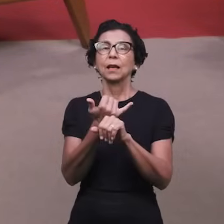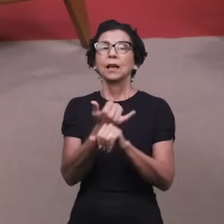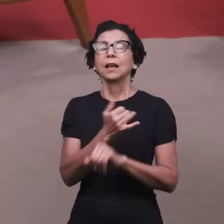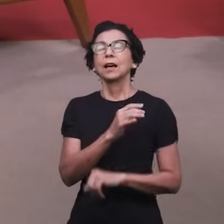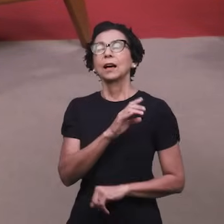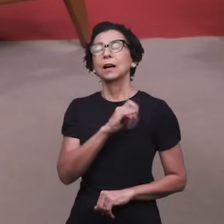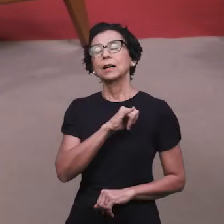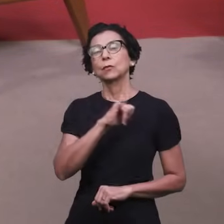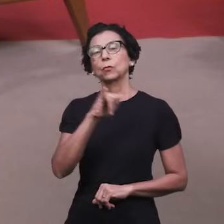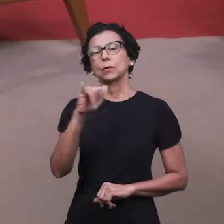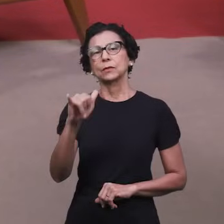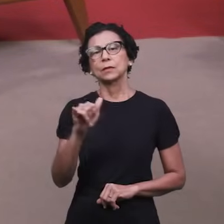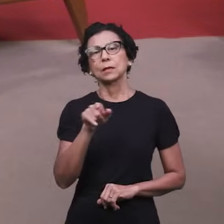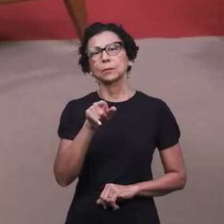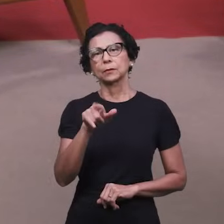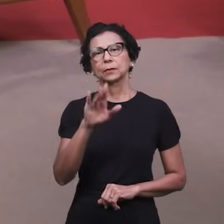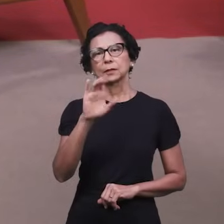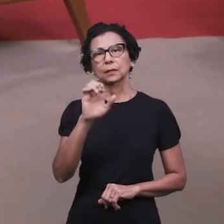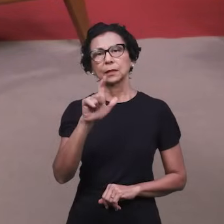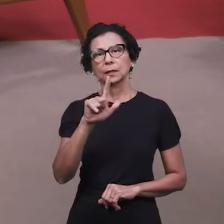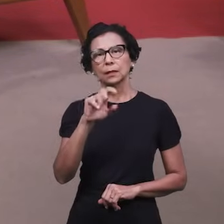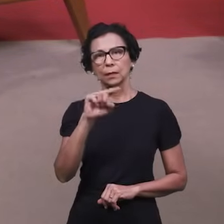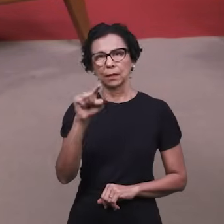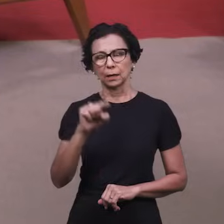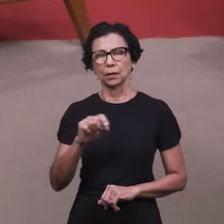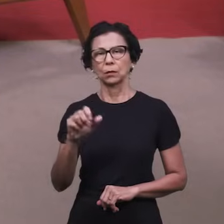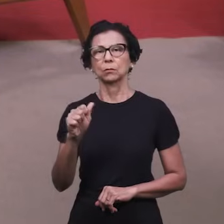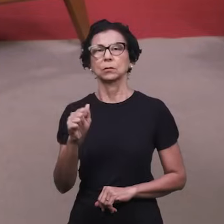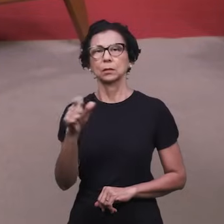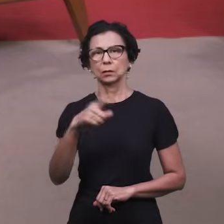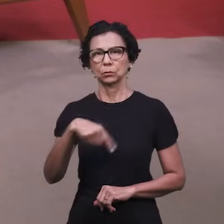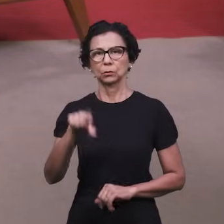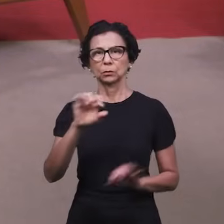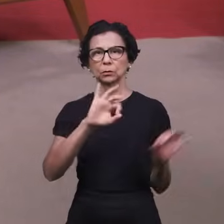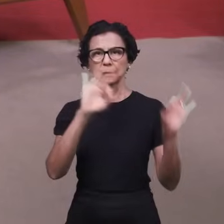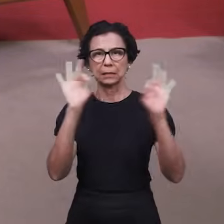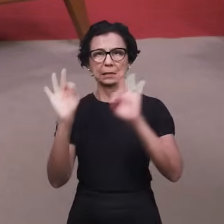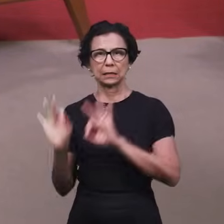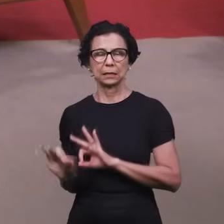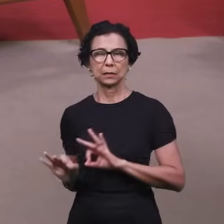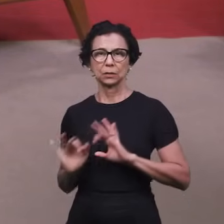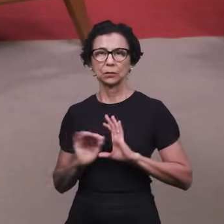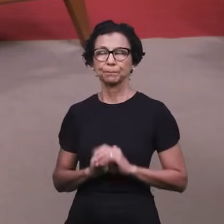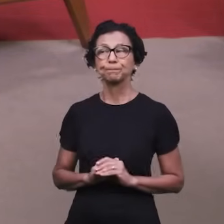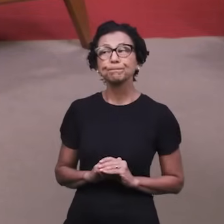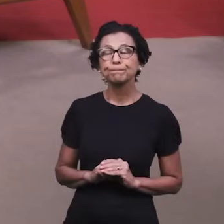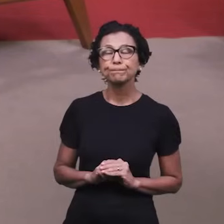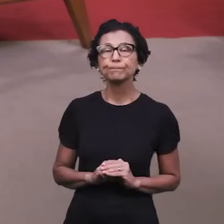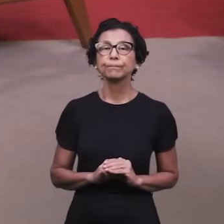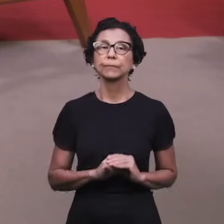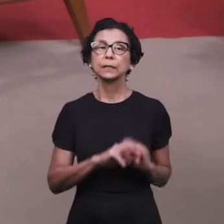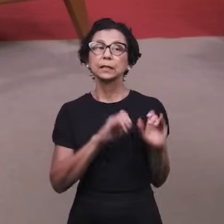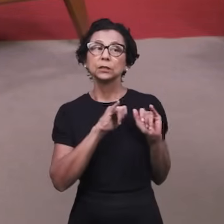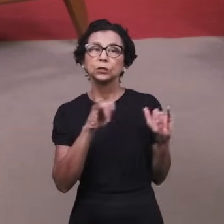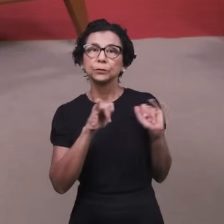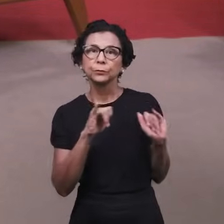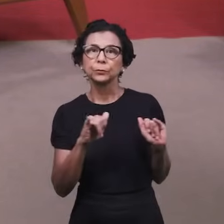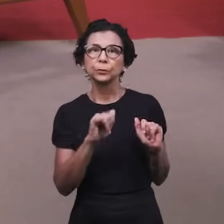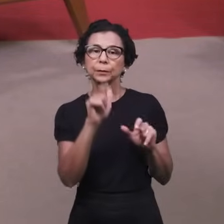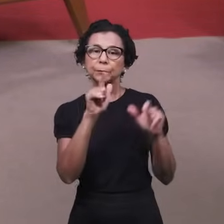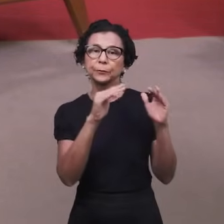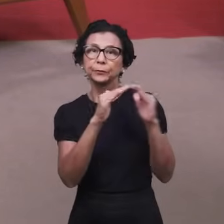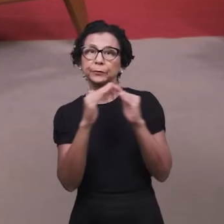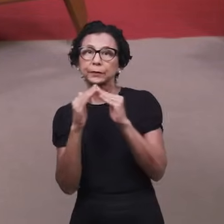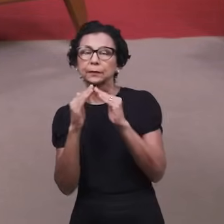falar para você, Elza, e também para todas as pessoas que nos assistem pelo canal 126, comenta com seus vizinhos, né? Chega